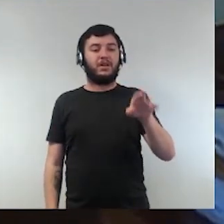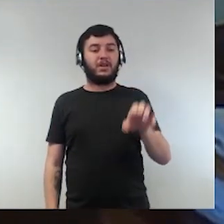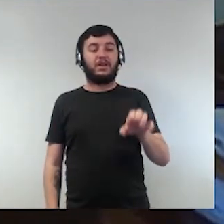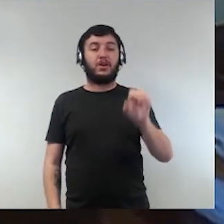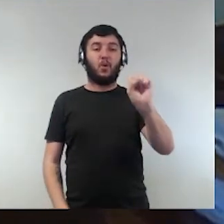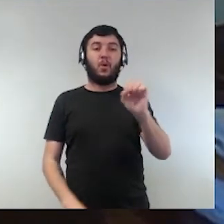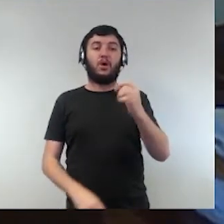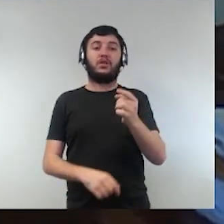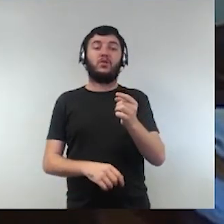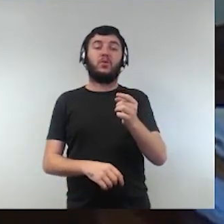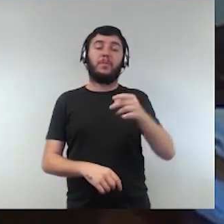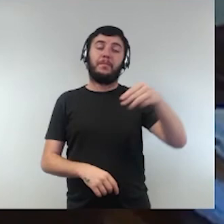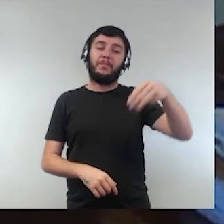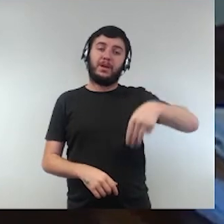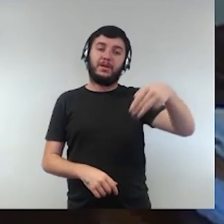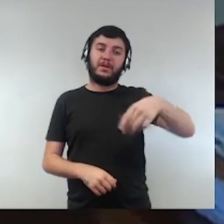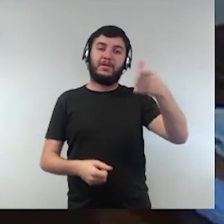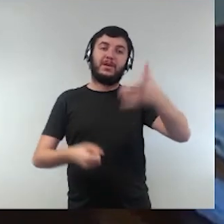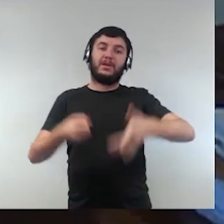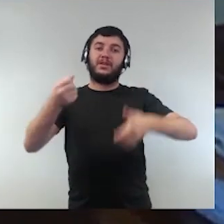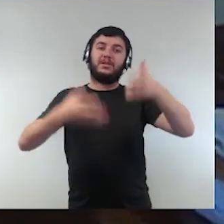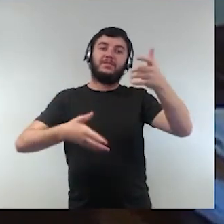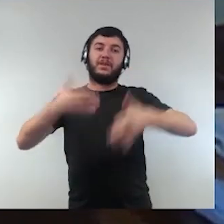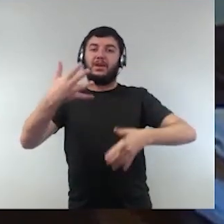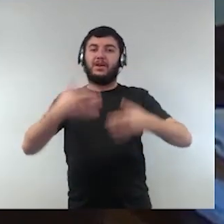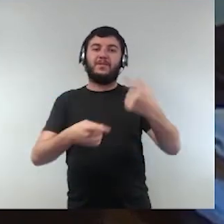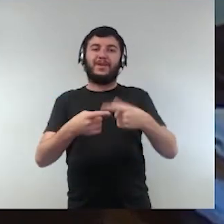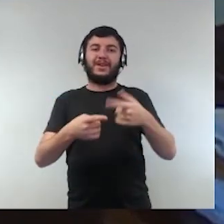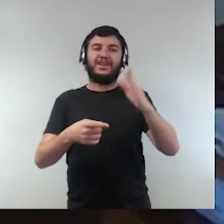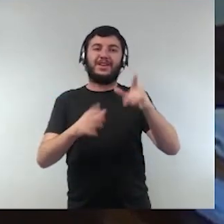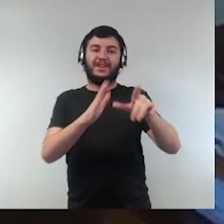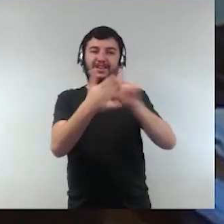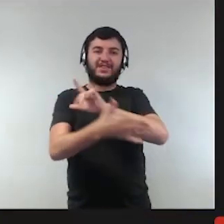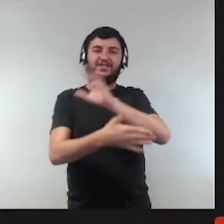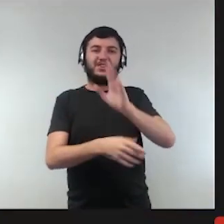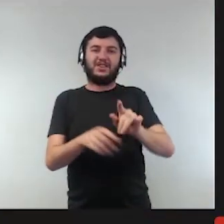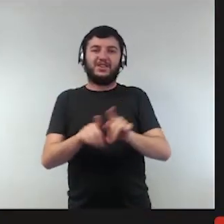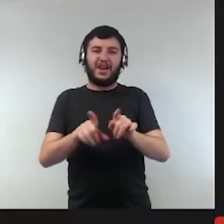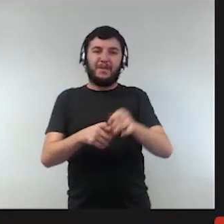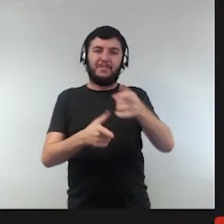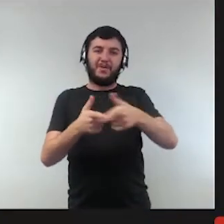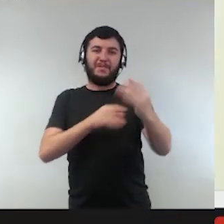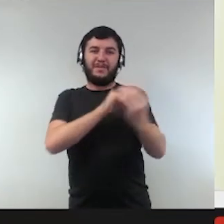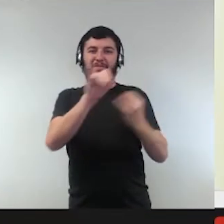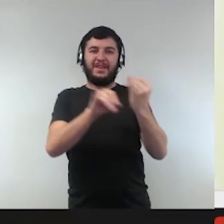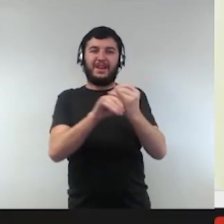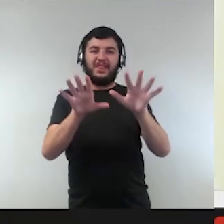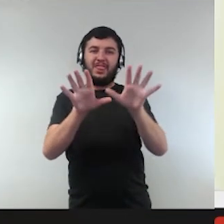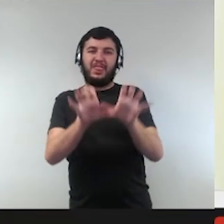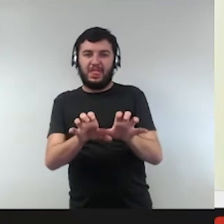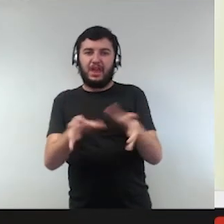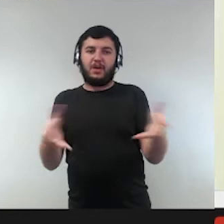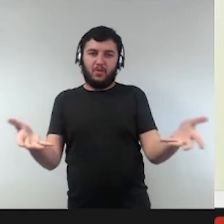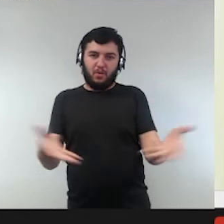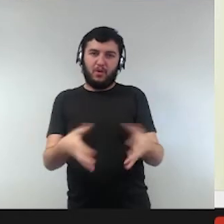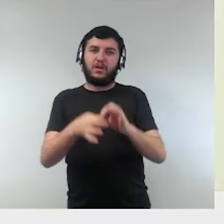para finalizar a sua explanação, que foi interrompida por problema de conexão. Está com a palavra, doutor Henrique.